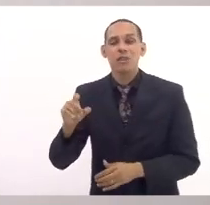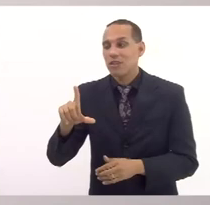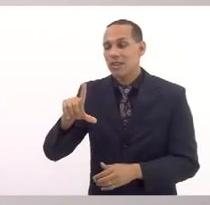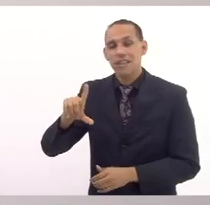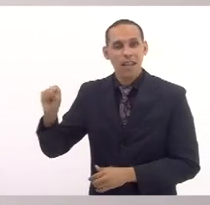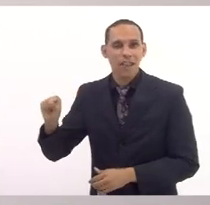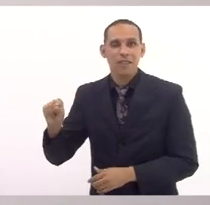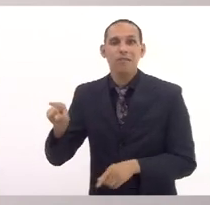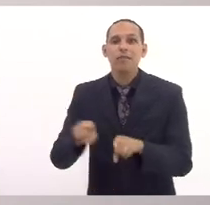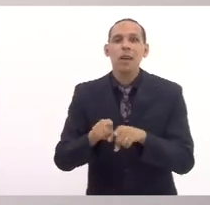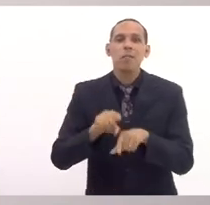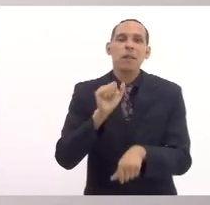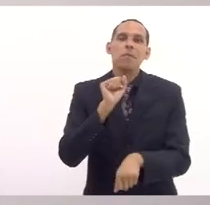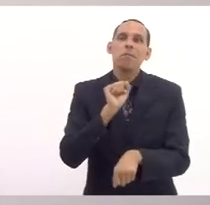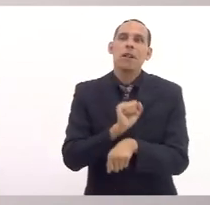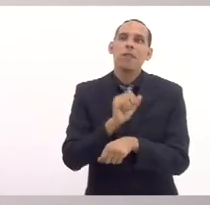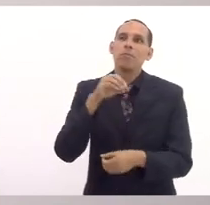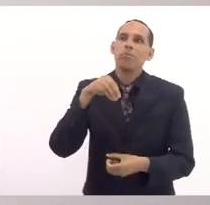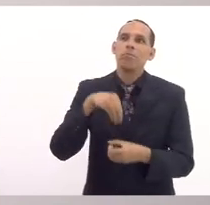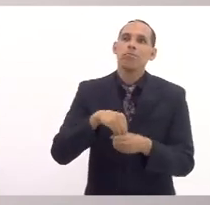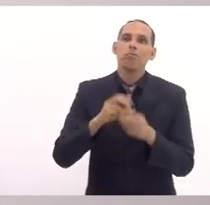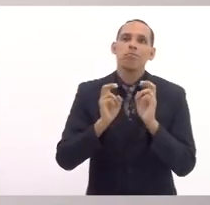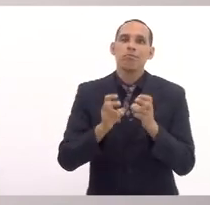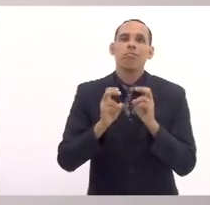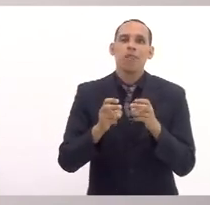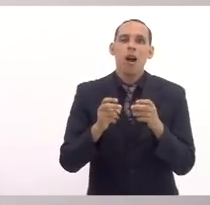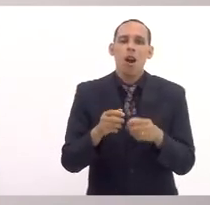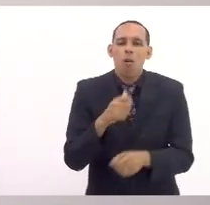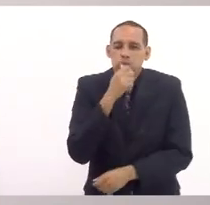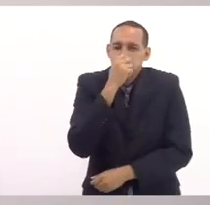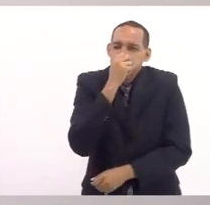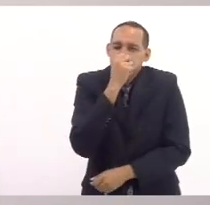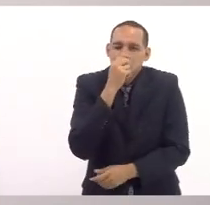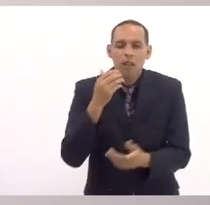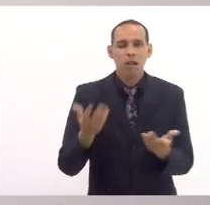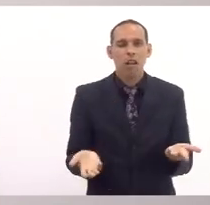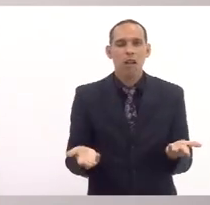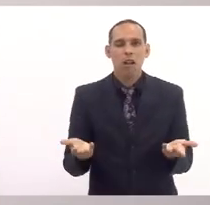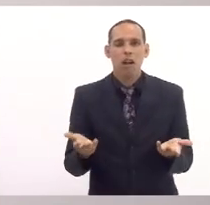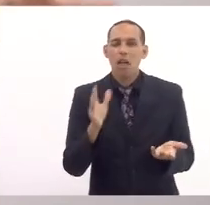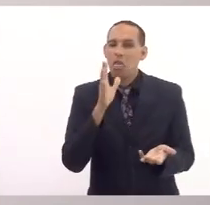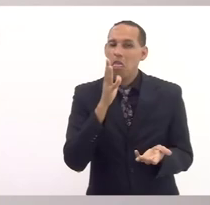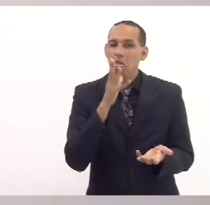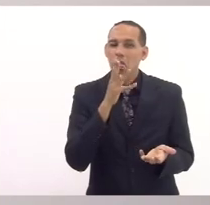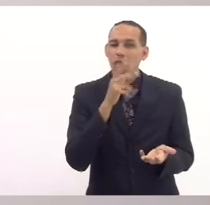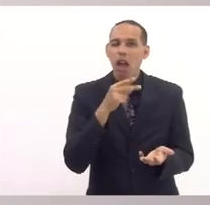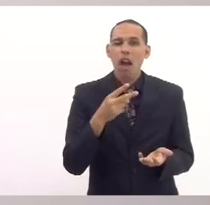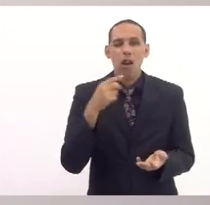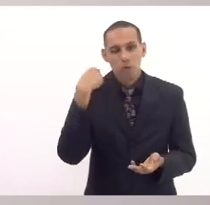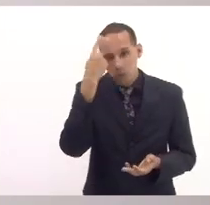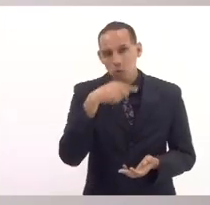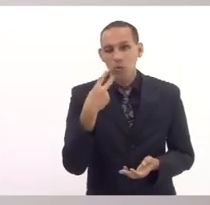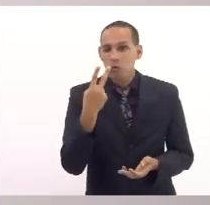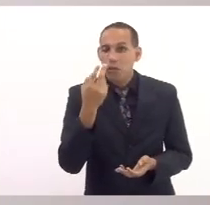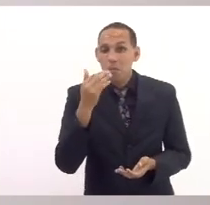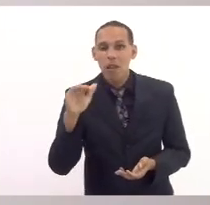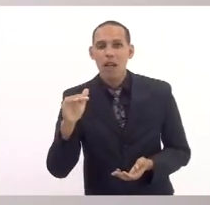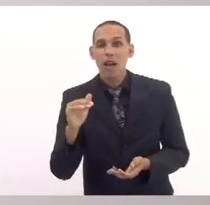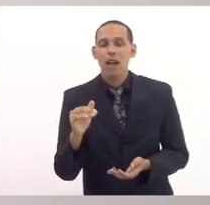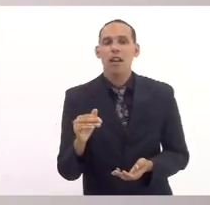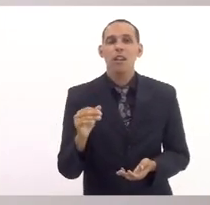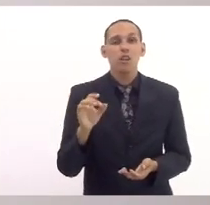tempo preso dentro do trem lotado, que nem sardinha em lata. Então, ele demora 2h30 para voltar só no